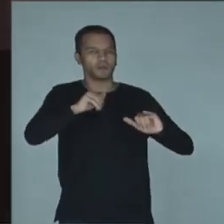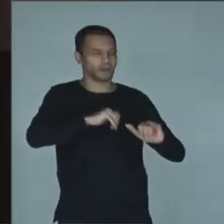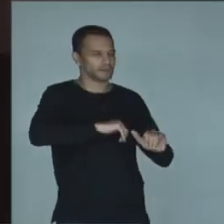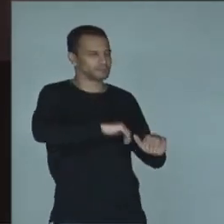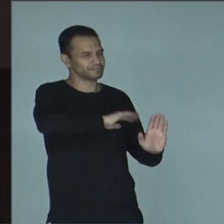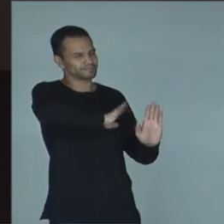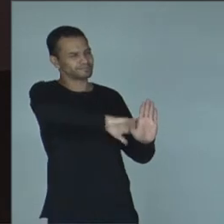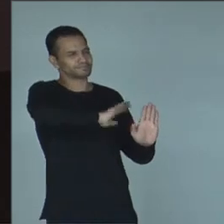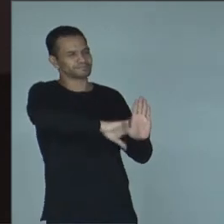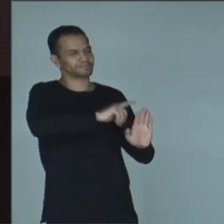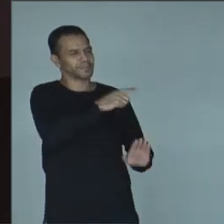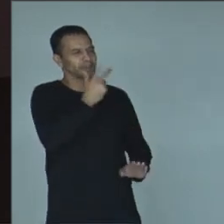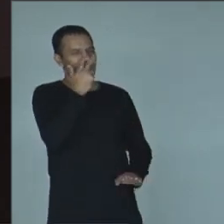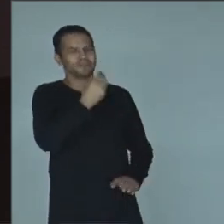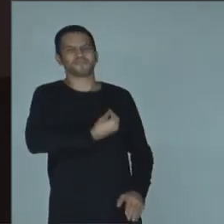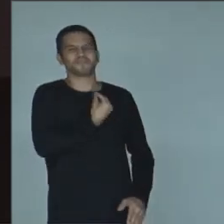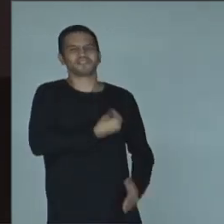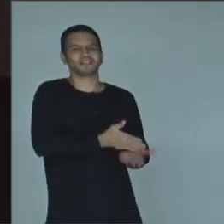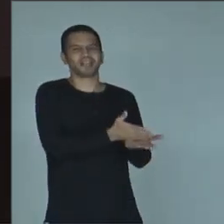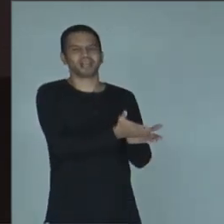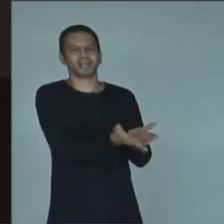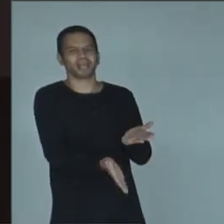vida torta mentirosa